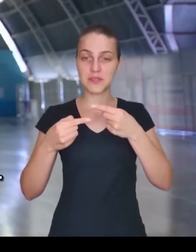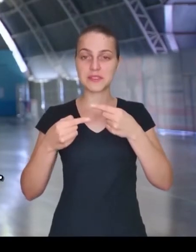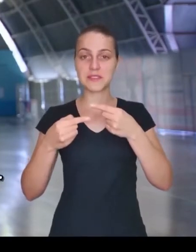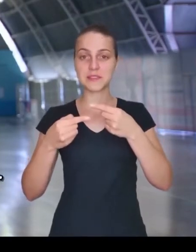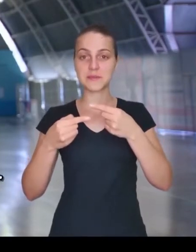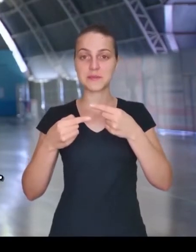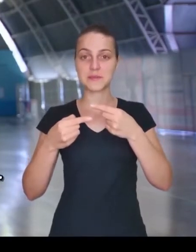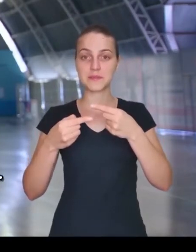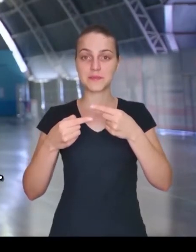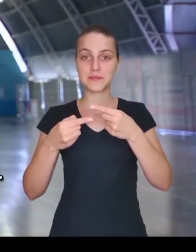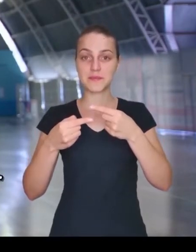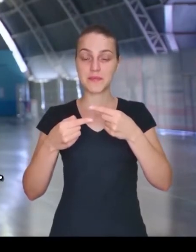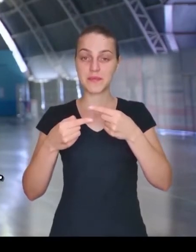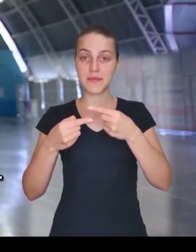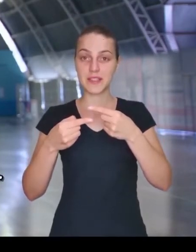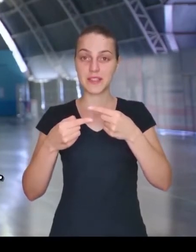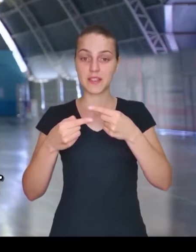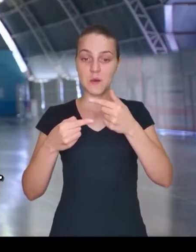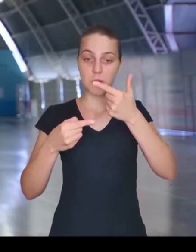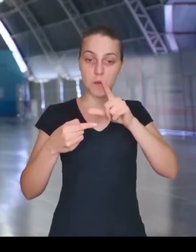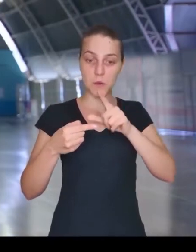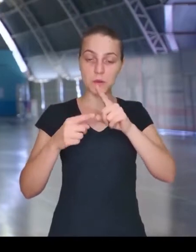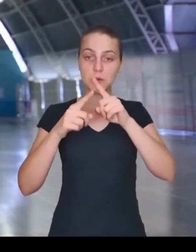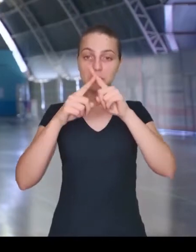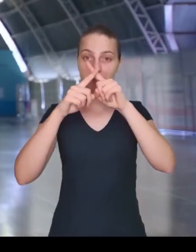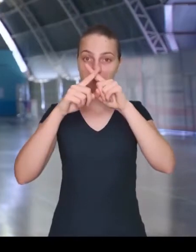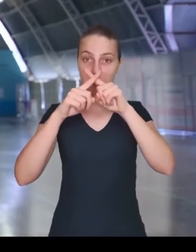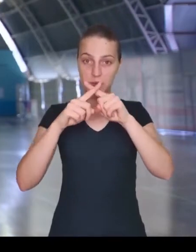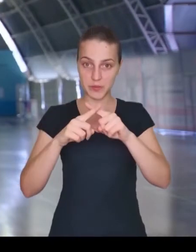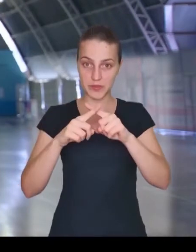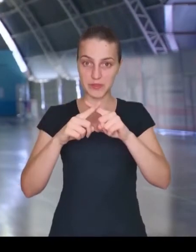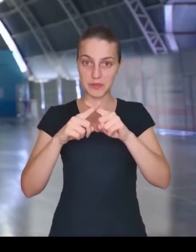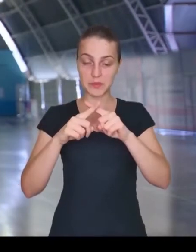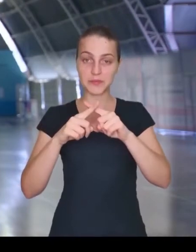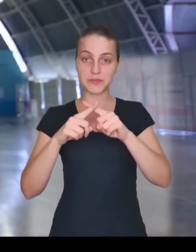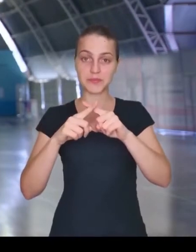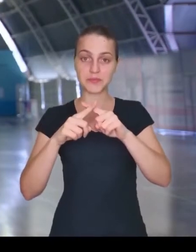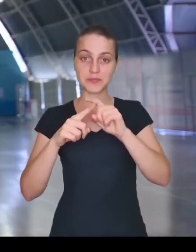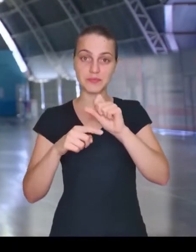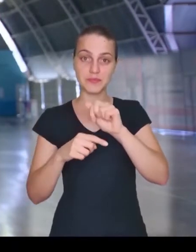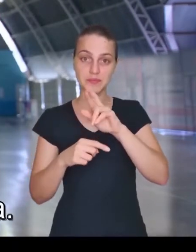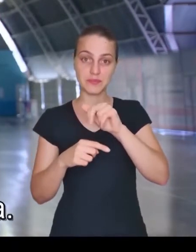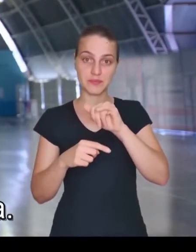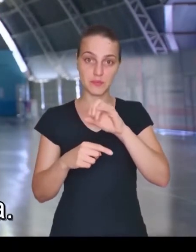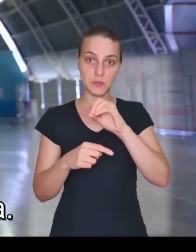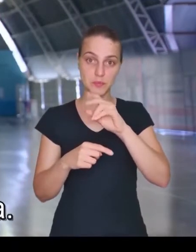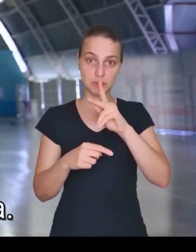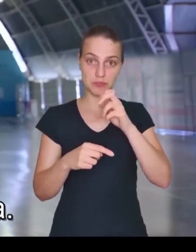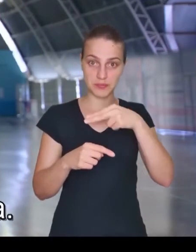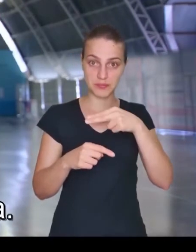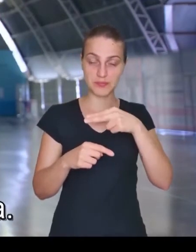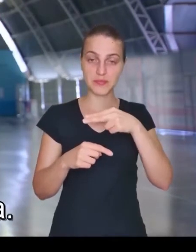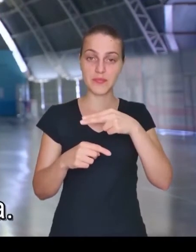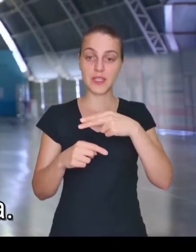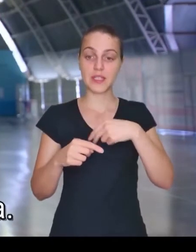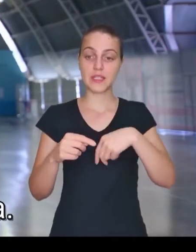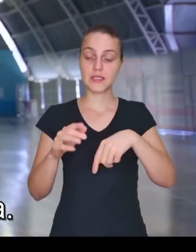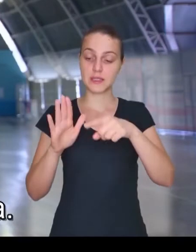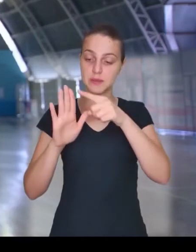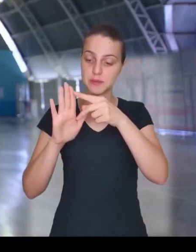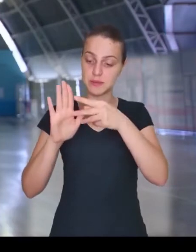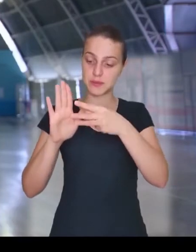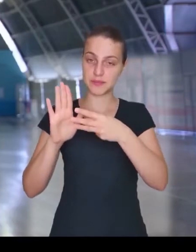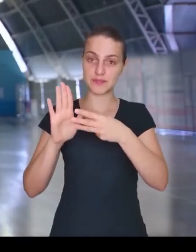disputar o Sarajevo Open, na Bósnia e Herzegovina. Ficamos em terceiro no Sarajevo Open. Isso foi a minha primeira passagem pela seleção